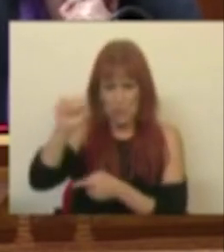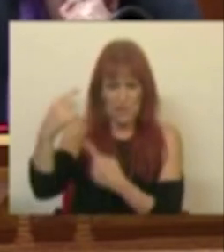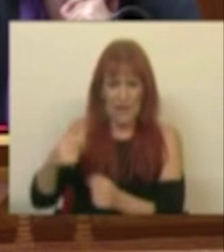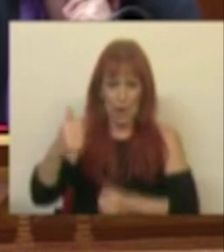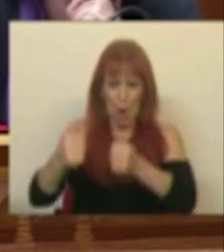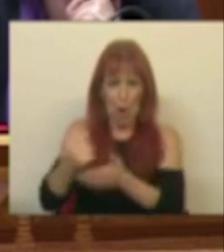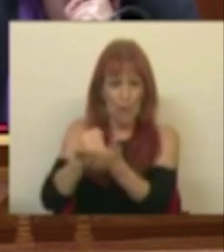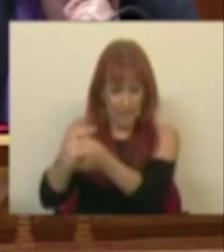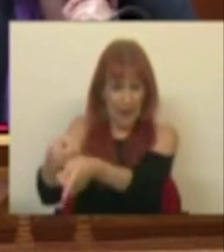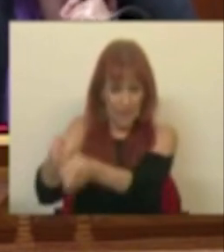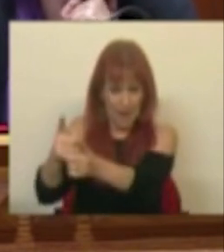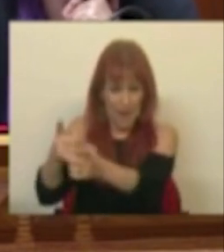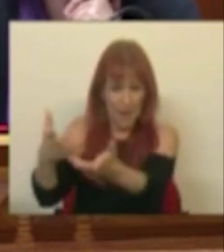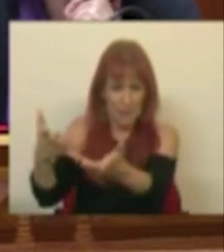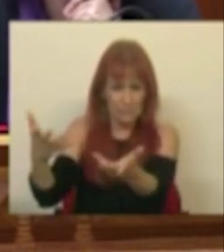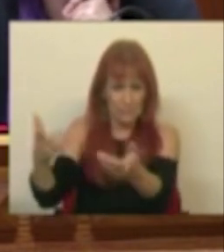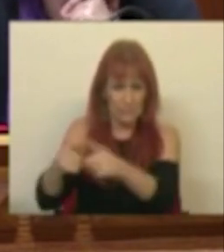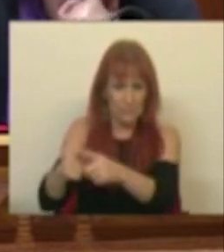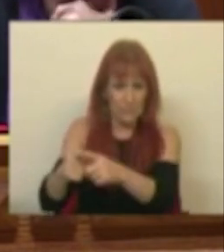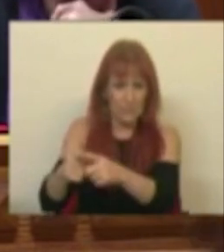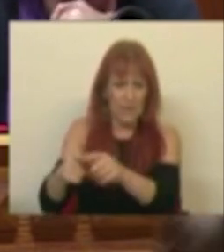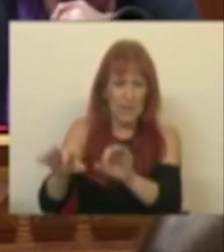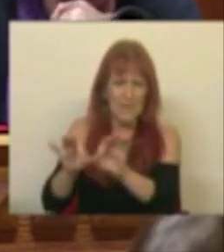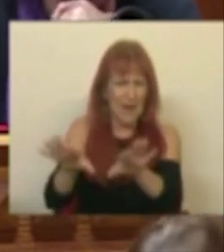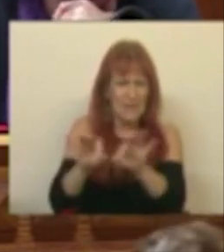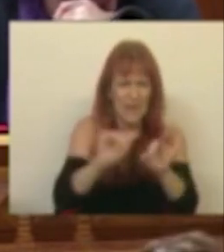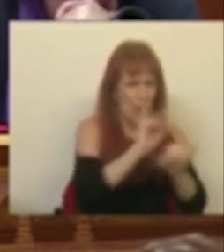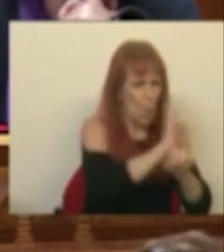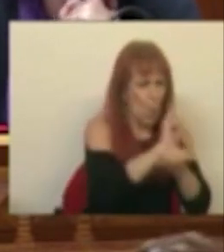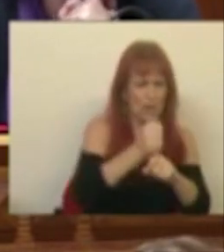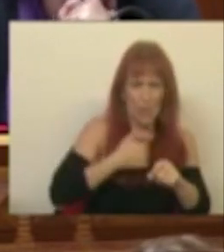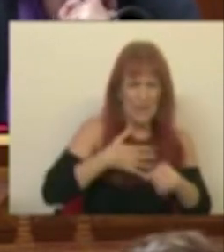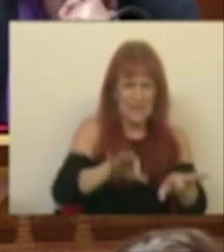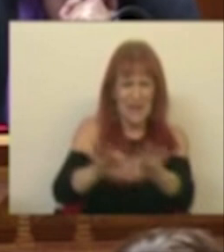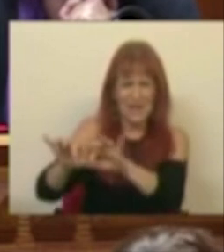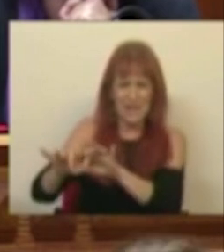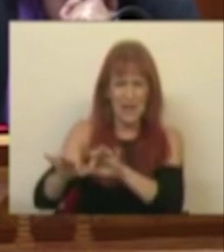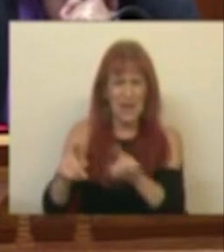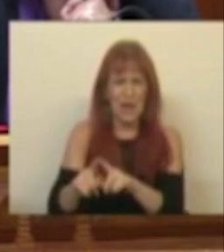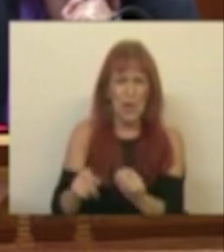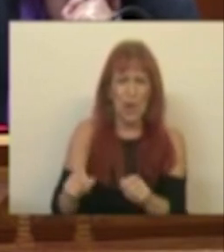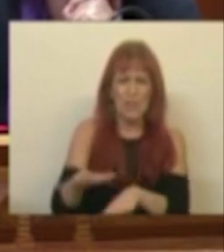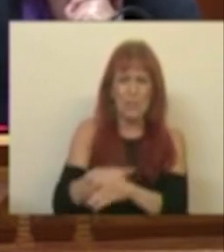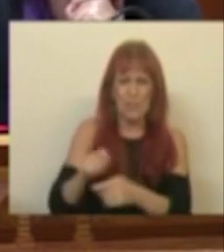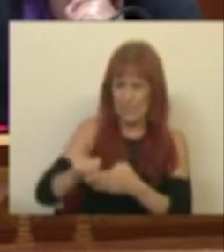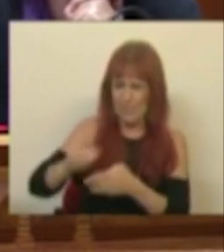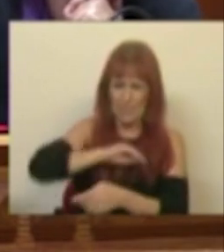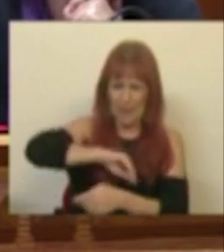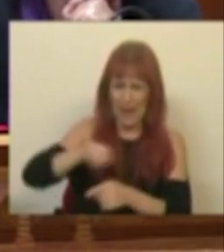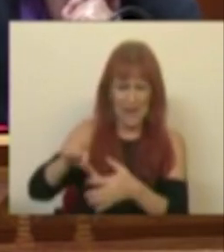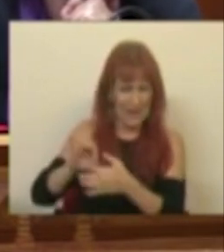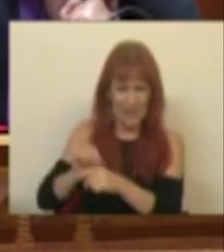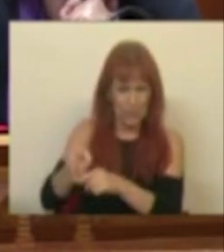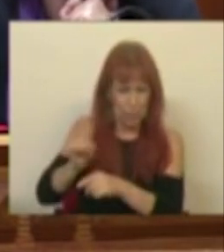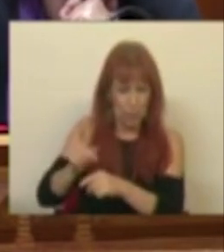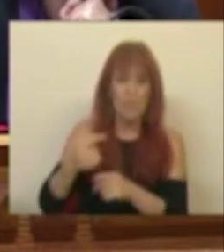num mercado em identidade de condições que com as outras companhias e não temos uma administração remunerada nessa